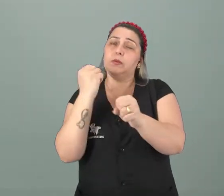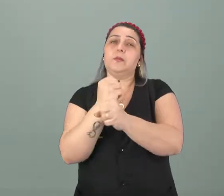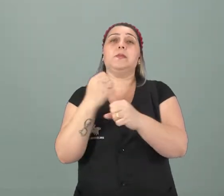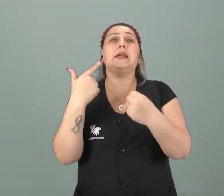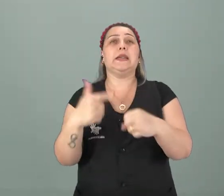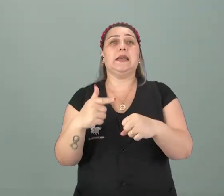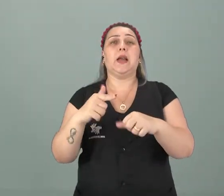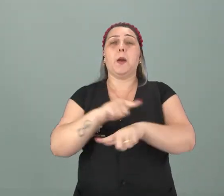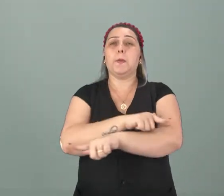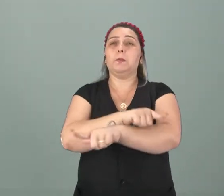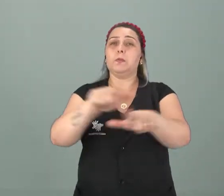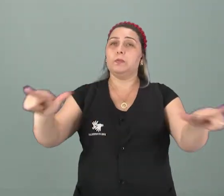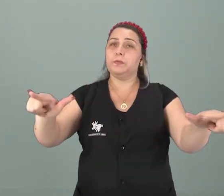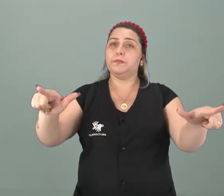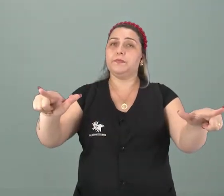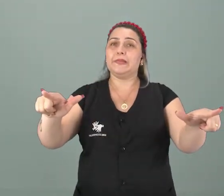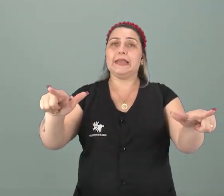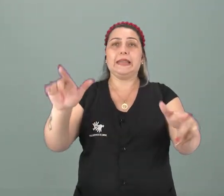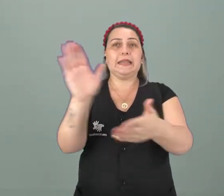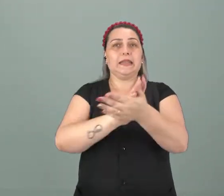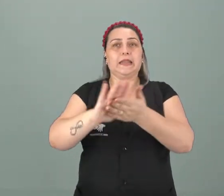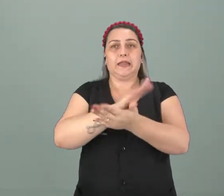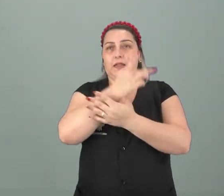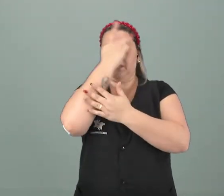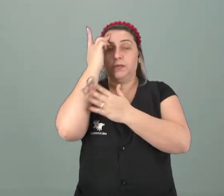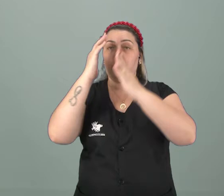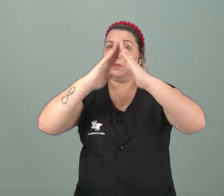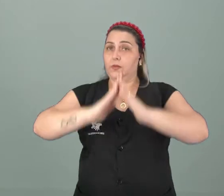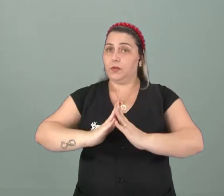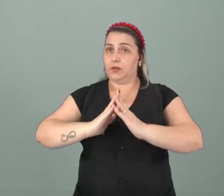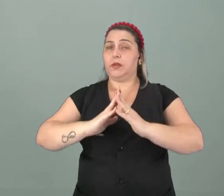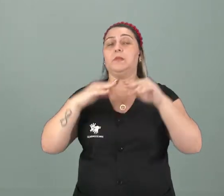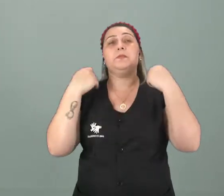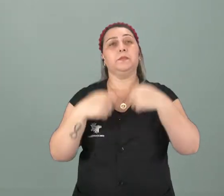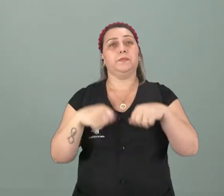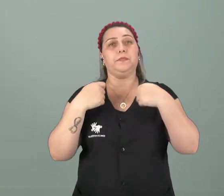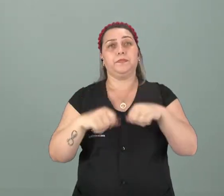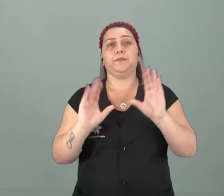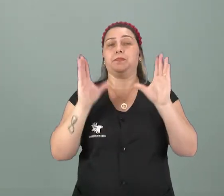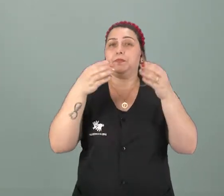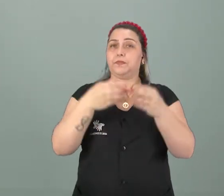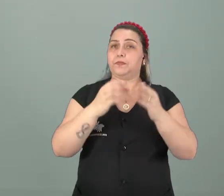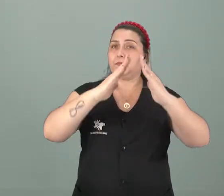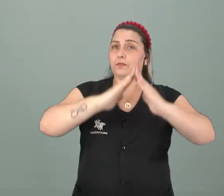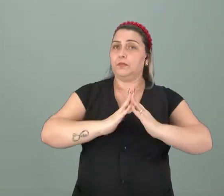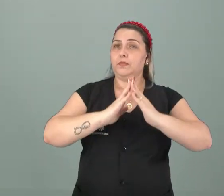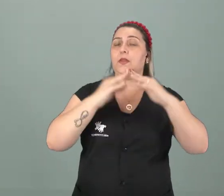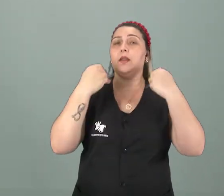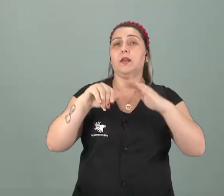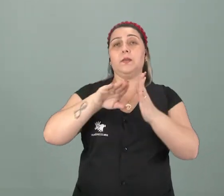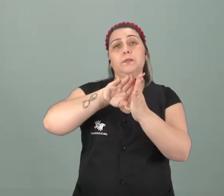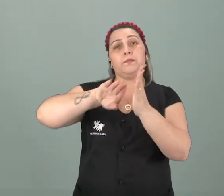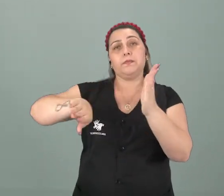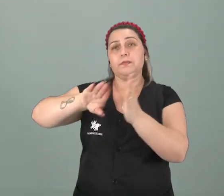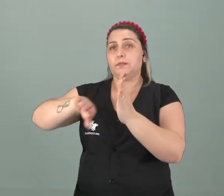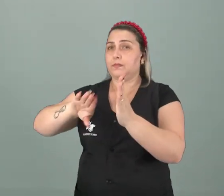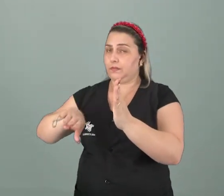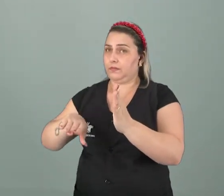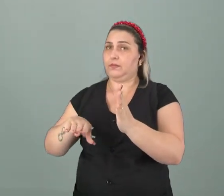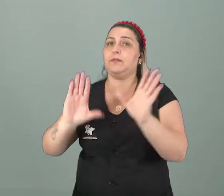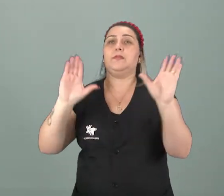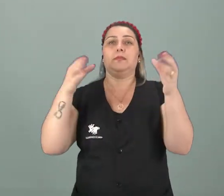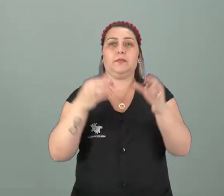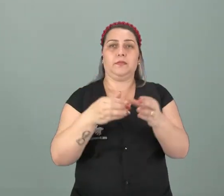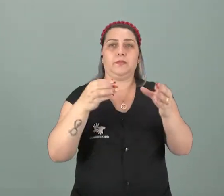tem que inundar uma área territorial muito grande. Então, se tiver comunidades morando ali, você tem que desalojar